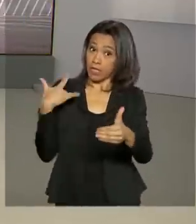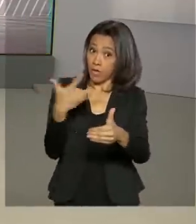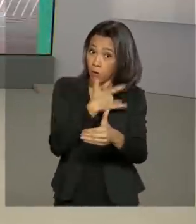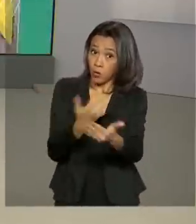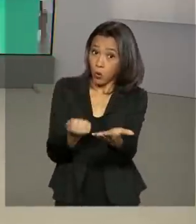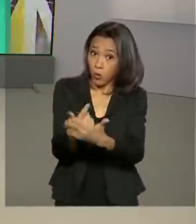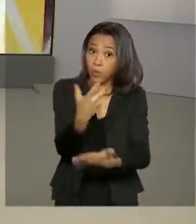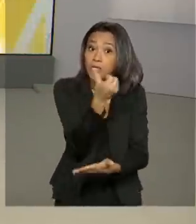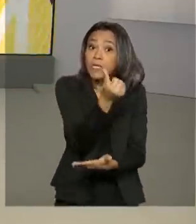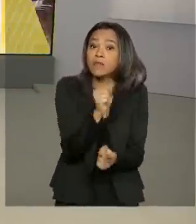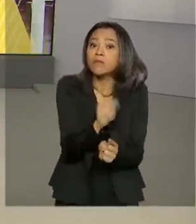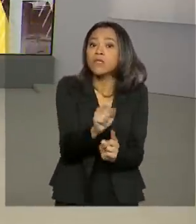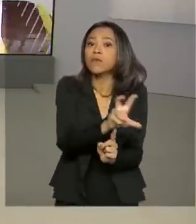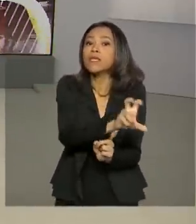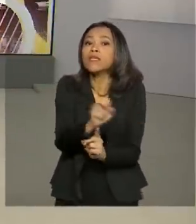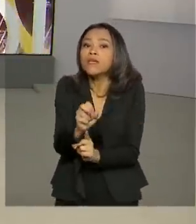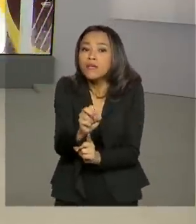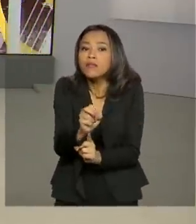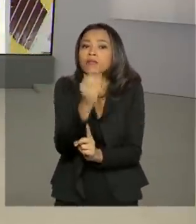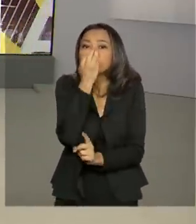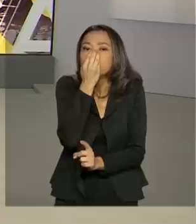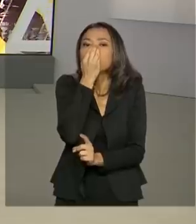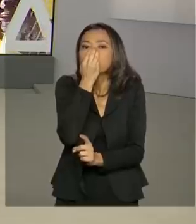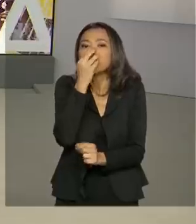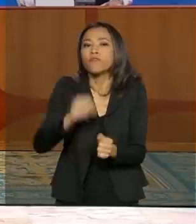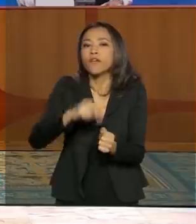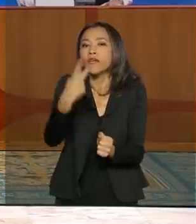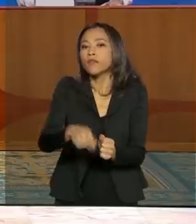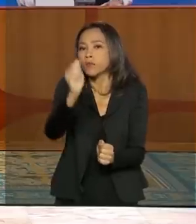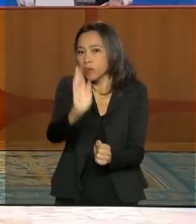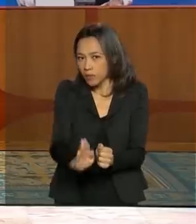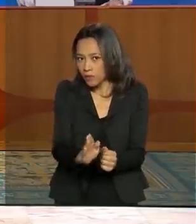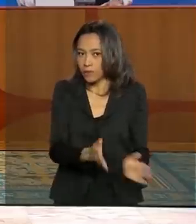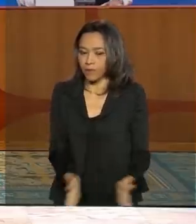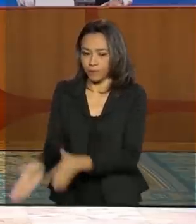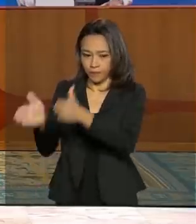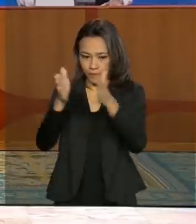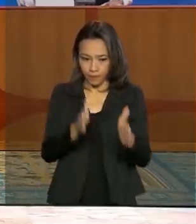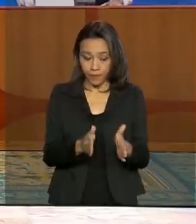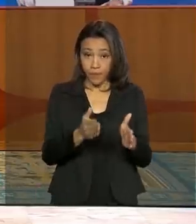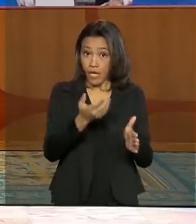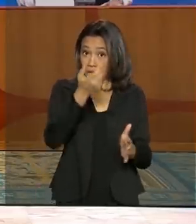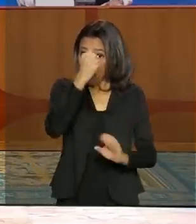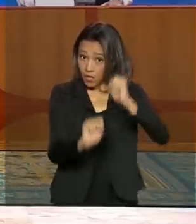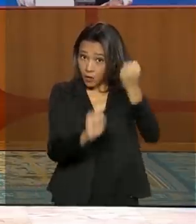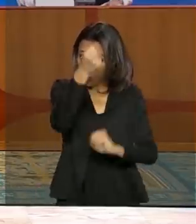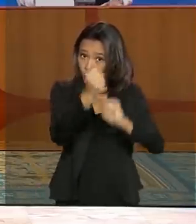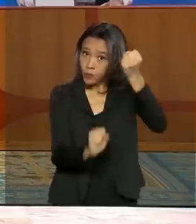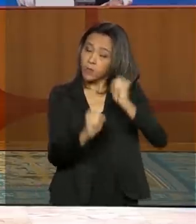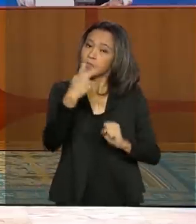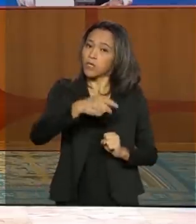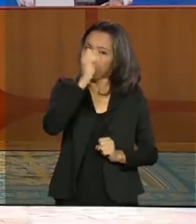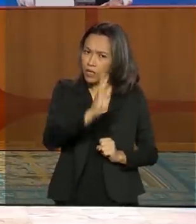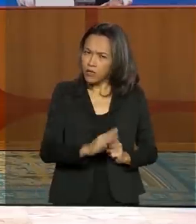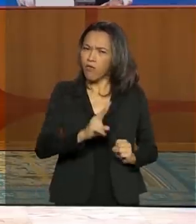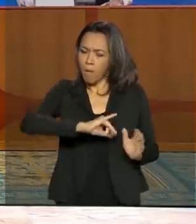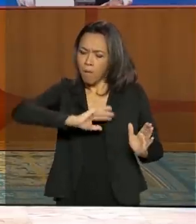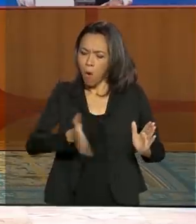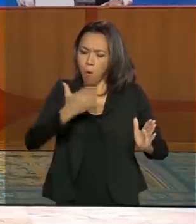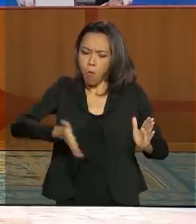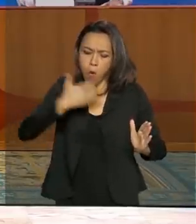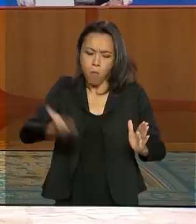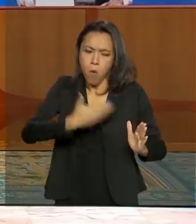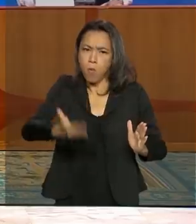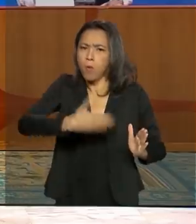6.500 respiradores fabricados aqui no brasil e indústrias brasileiras vão passar a produzir em maior